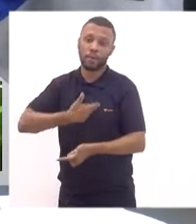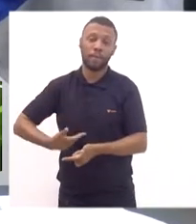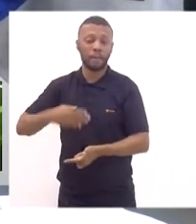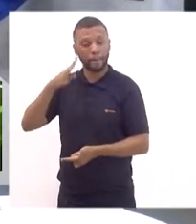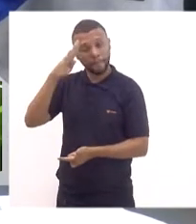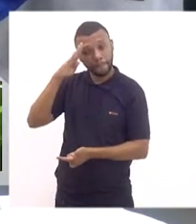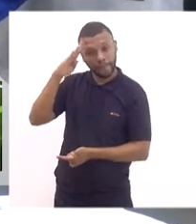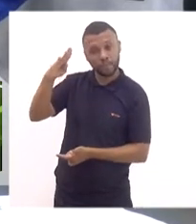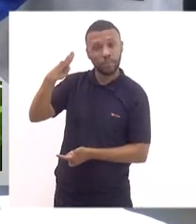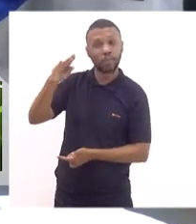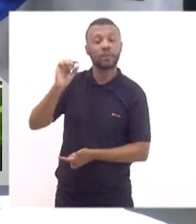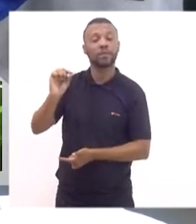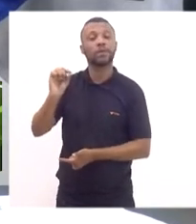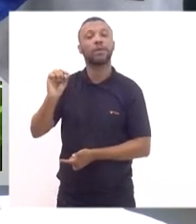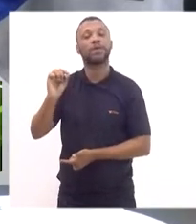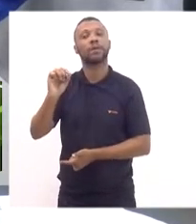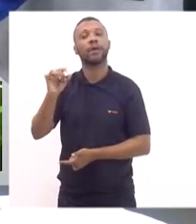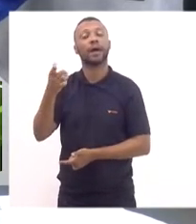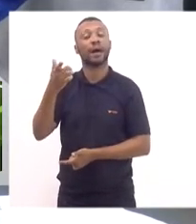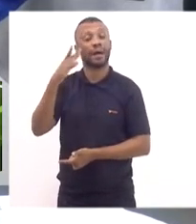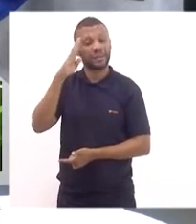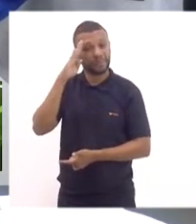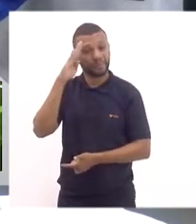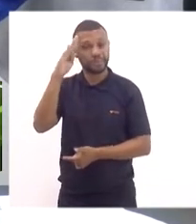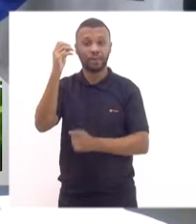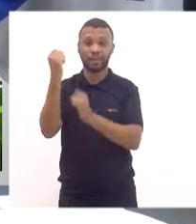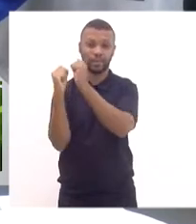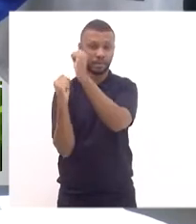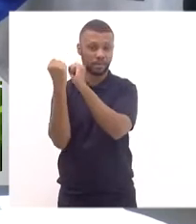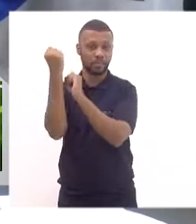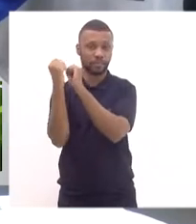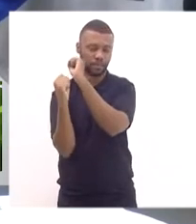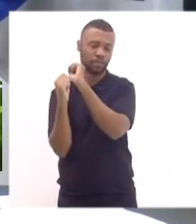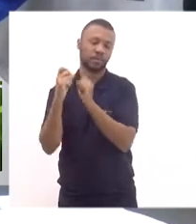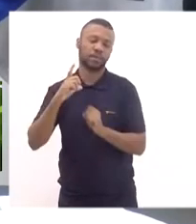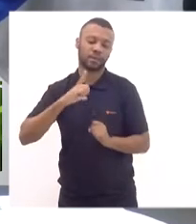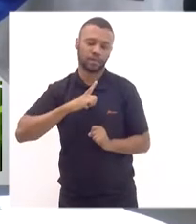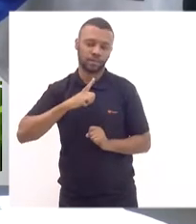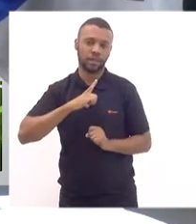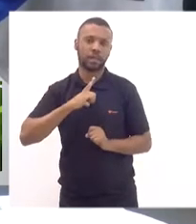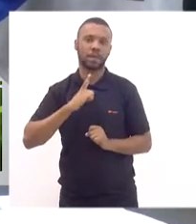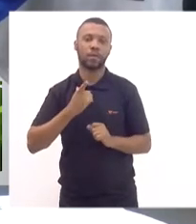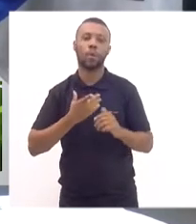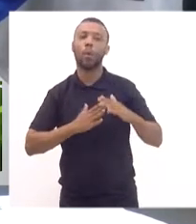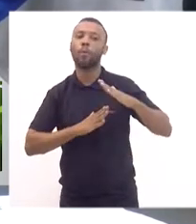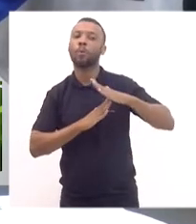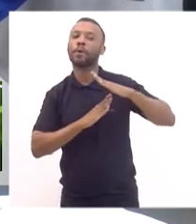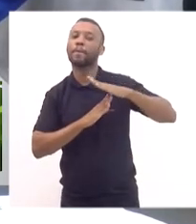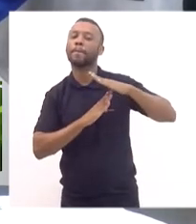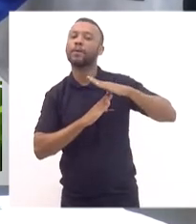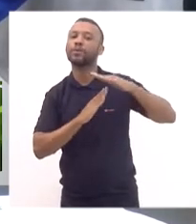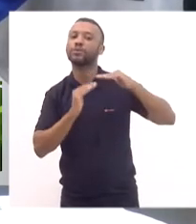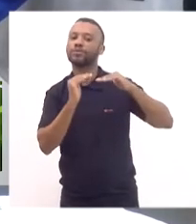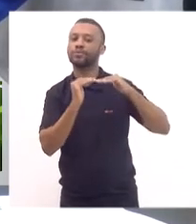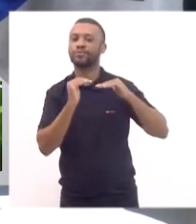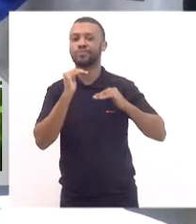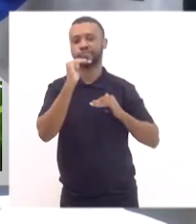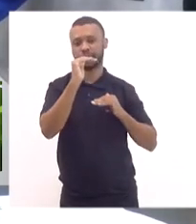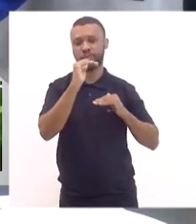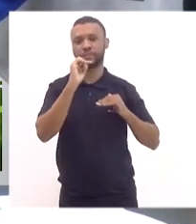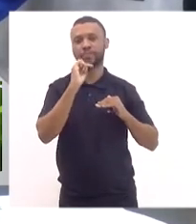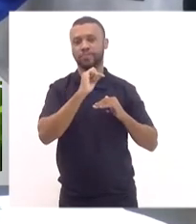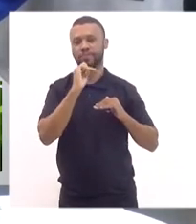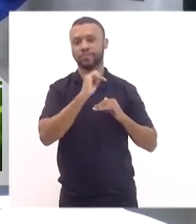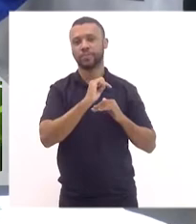principalmente as grandes empresas que têm limite superior para ter que ter